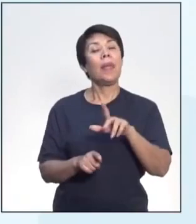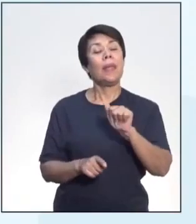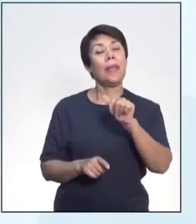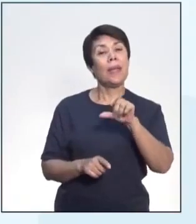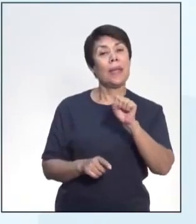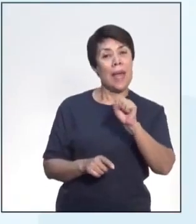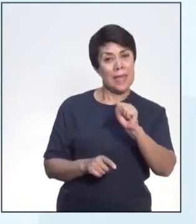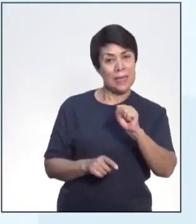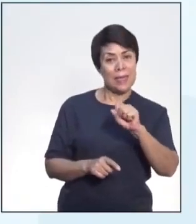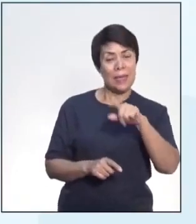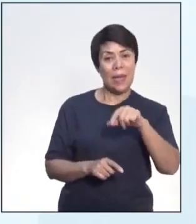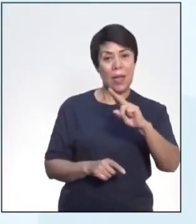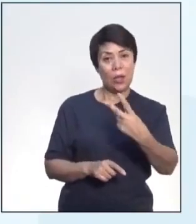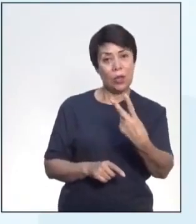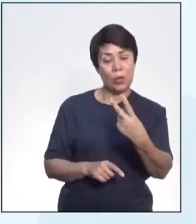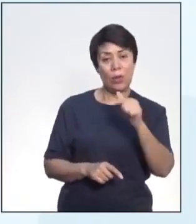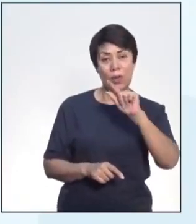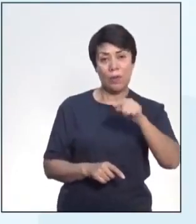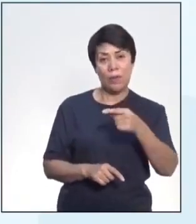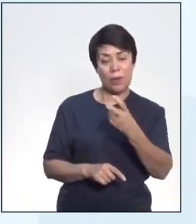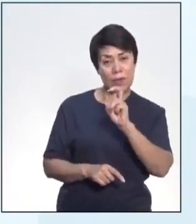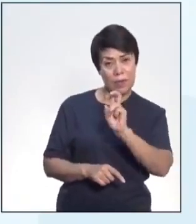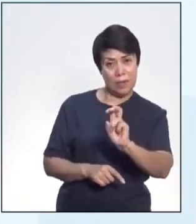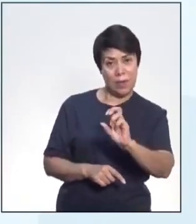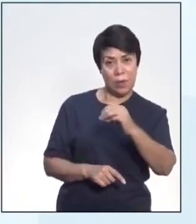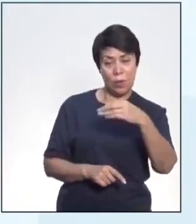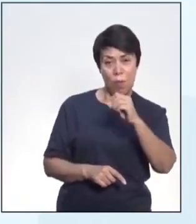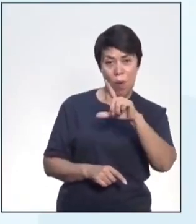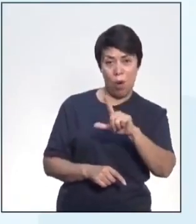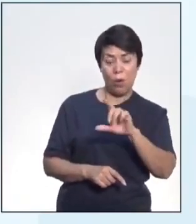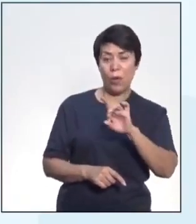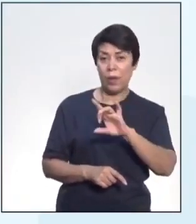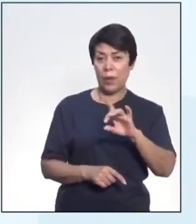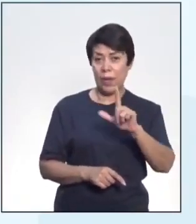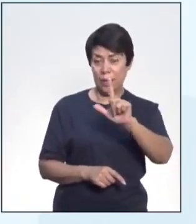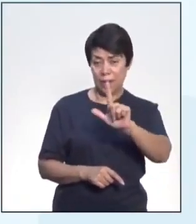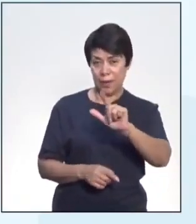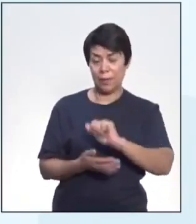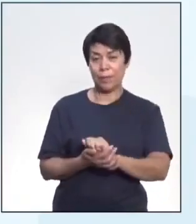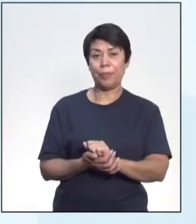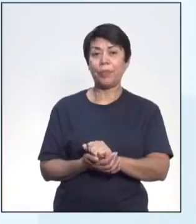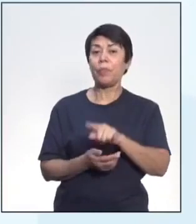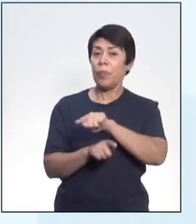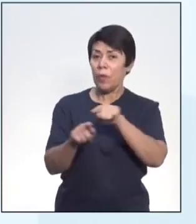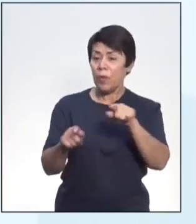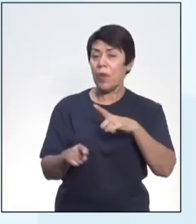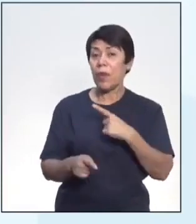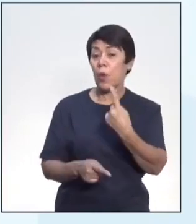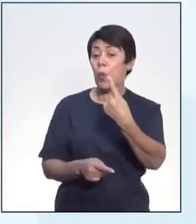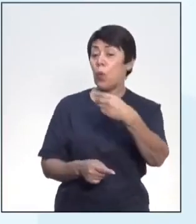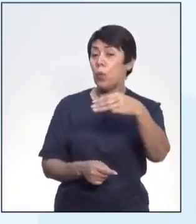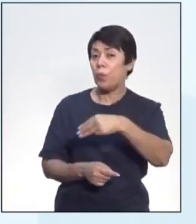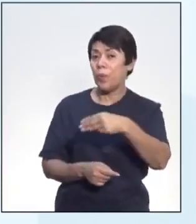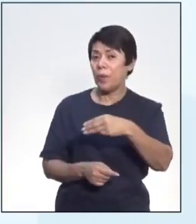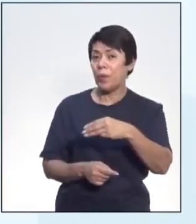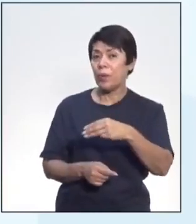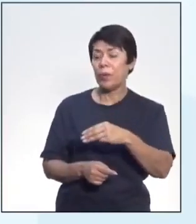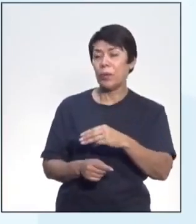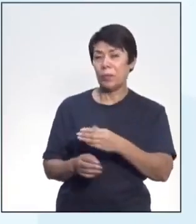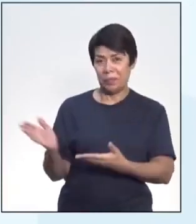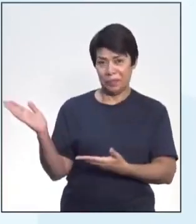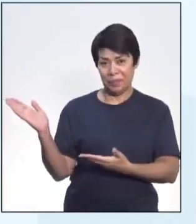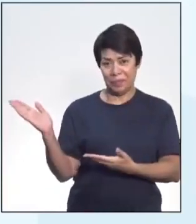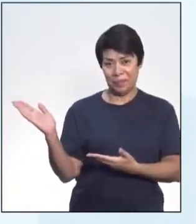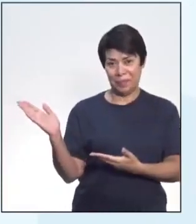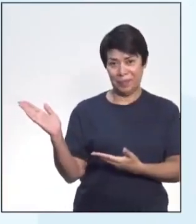carbônico, que é 2,5 mol por litro. Para isso, vocês vão ter 1 minutinho para resolver essa equação.